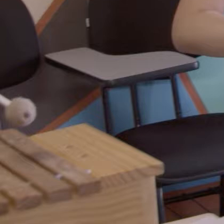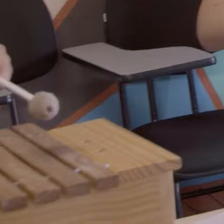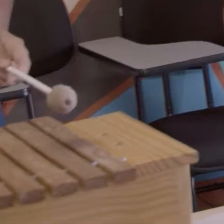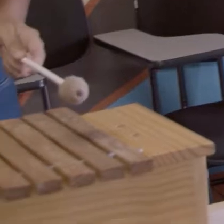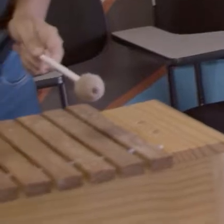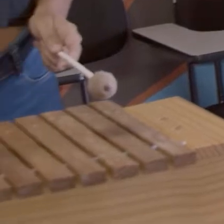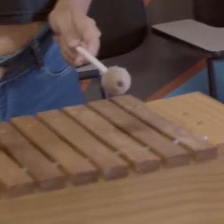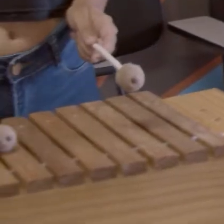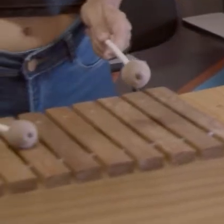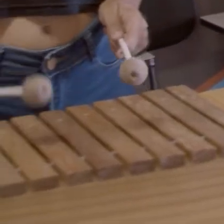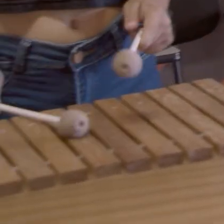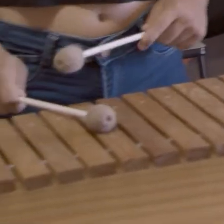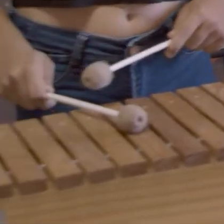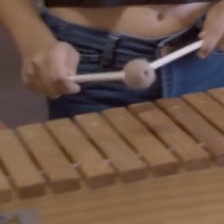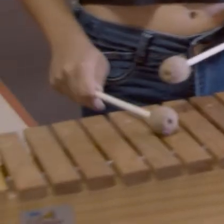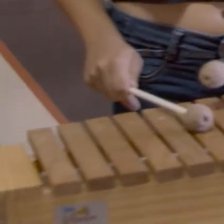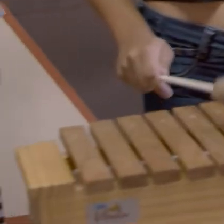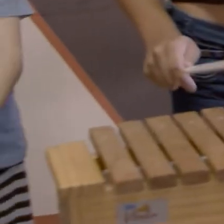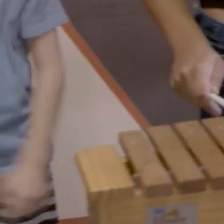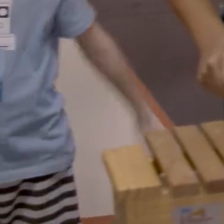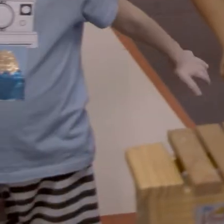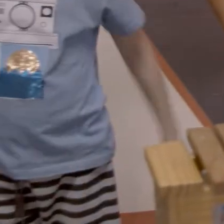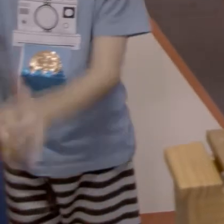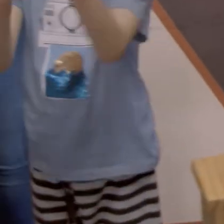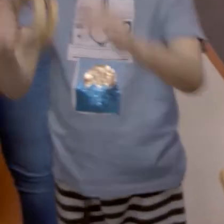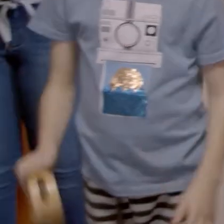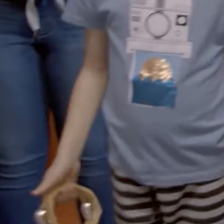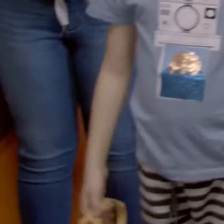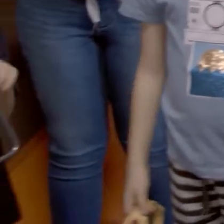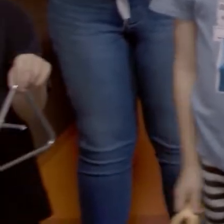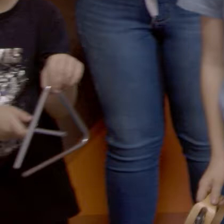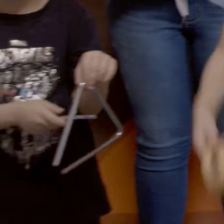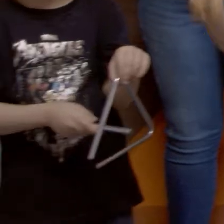Crianças de várias idades com gorros de Natal tocando diferentes instrumentos musicais.